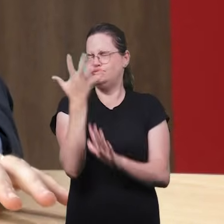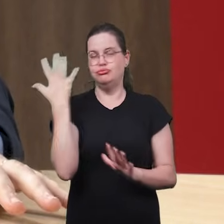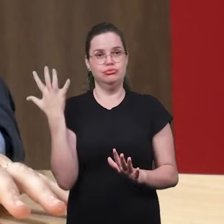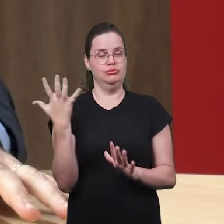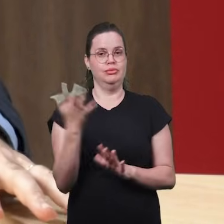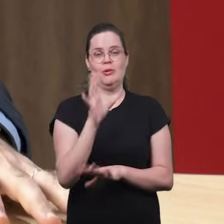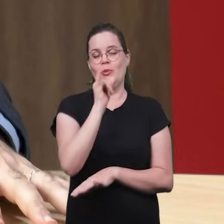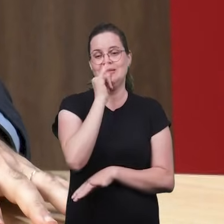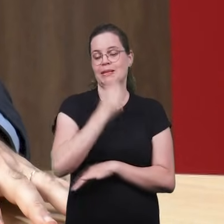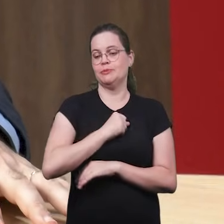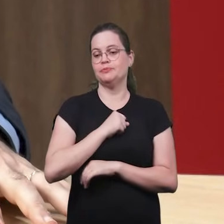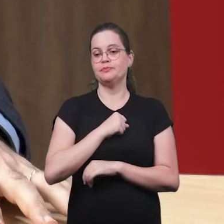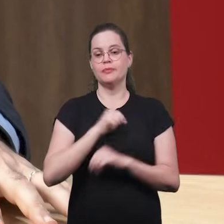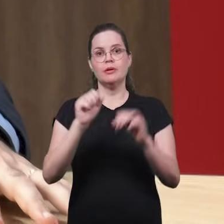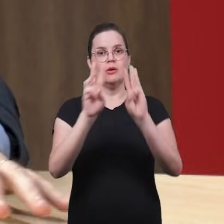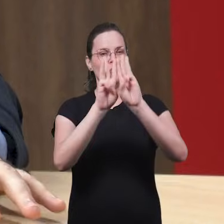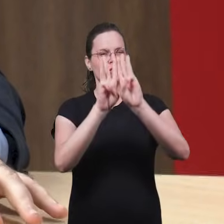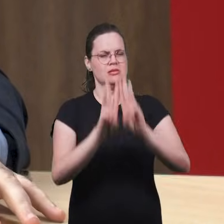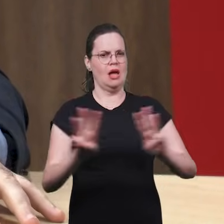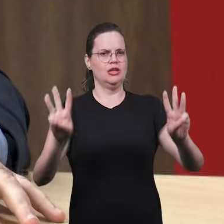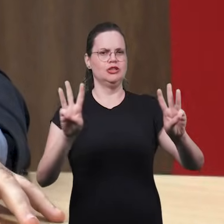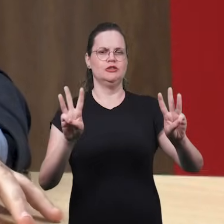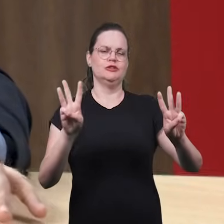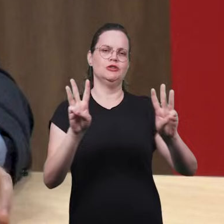um site que fala sobre,